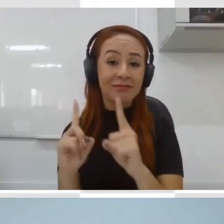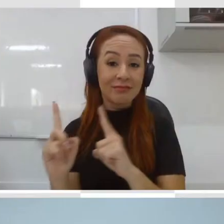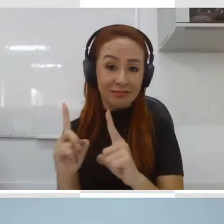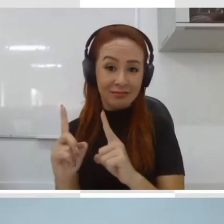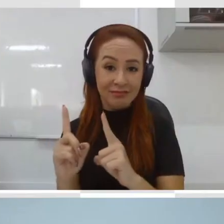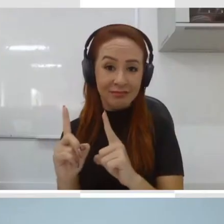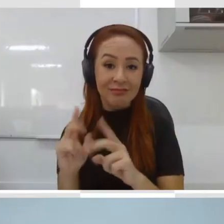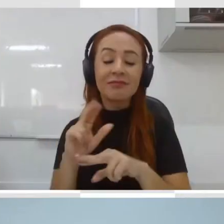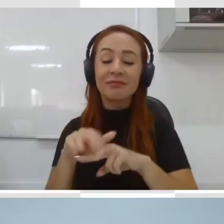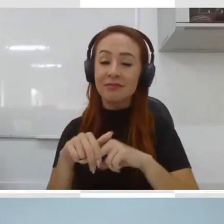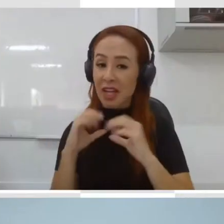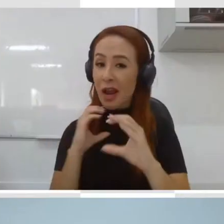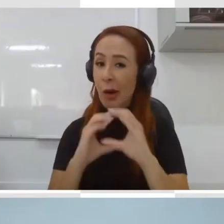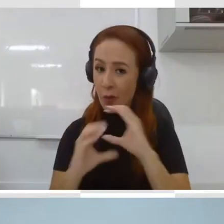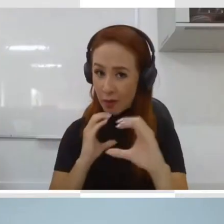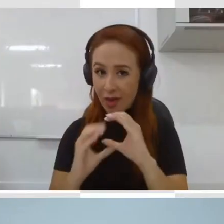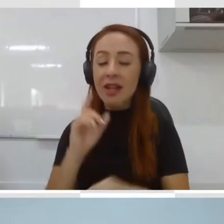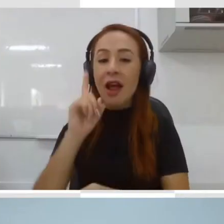comunicação muito difícil de fazer.